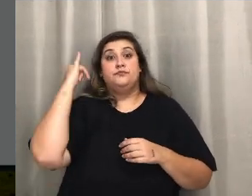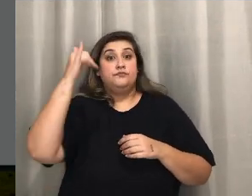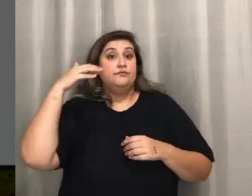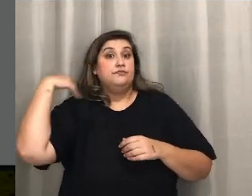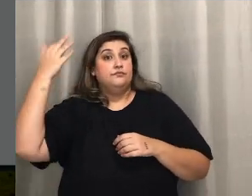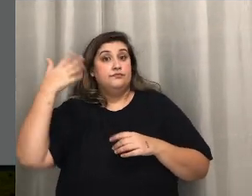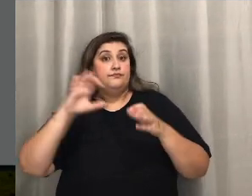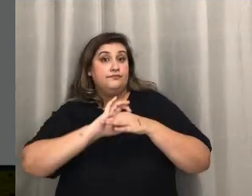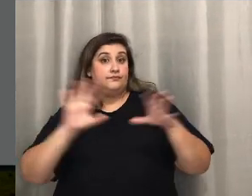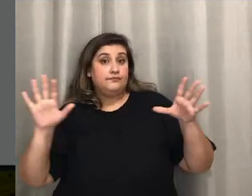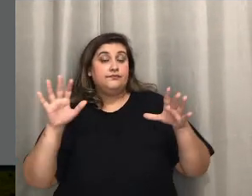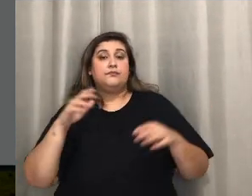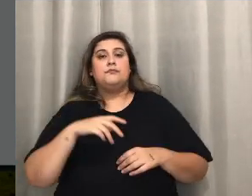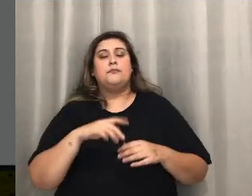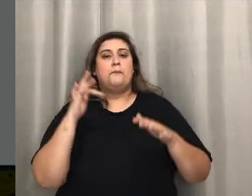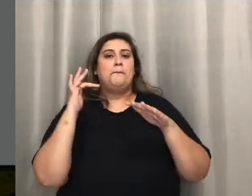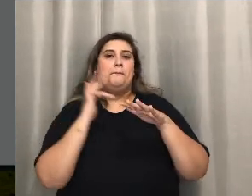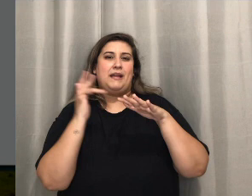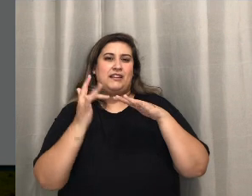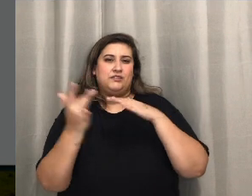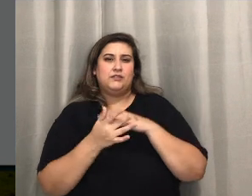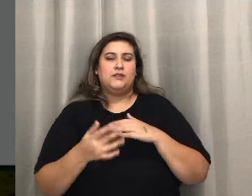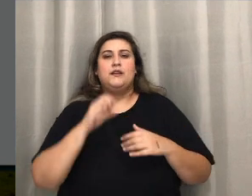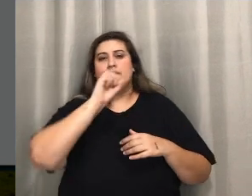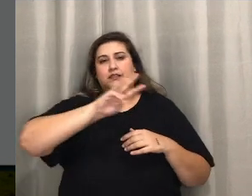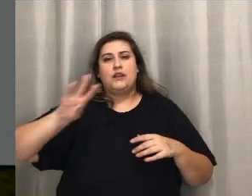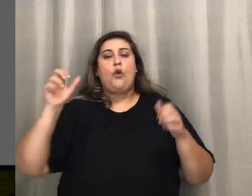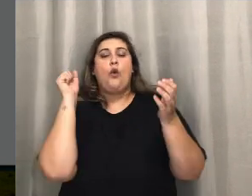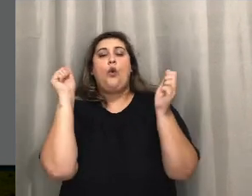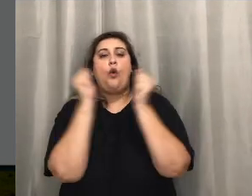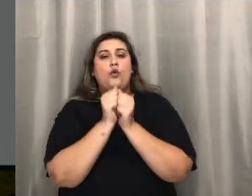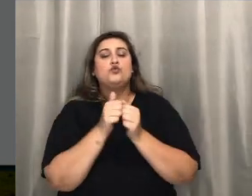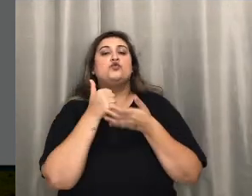Enviamos seu podcast para distribuição. Avisaremos quando estiver